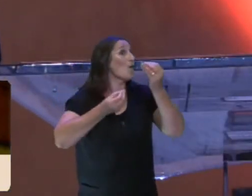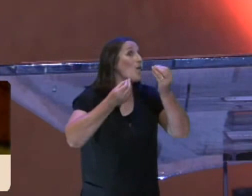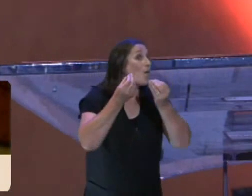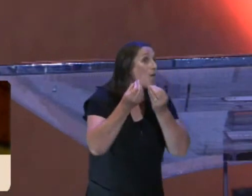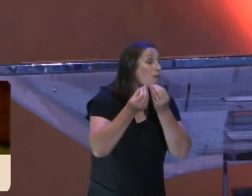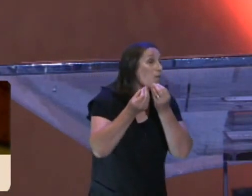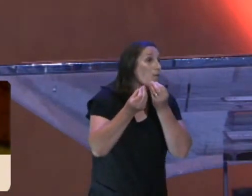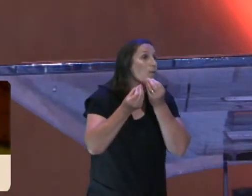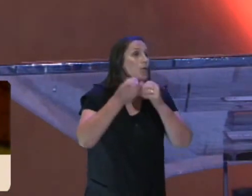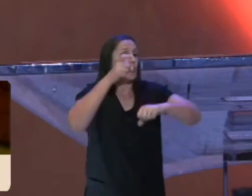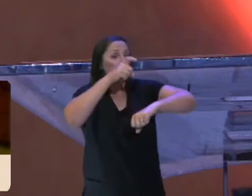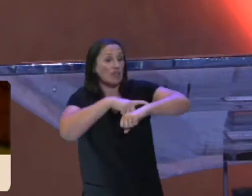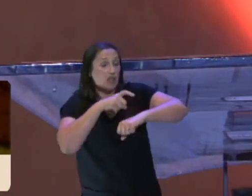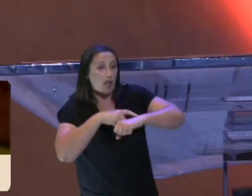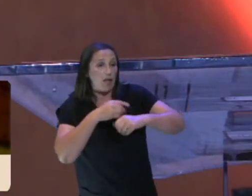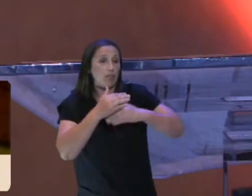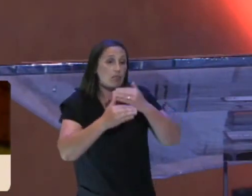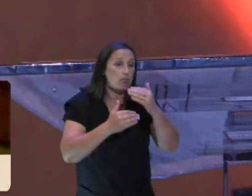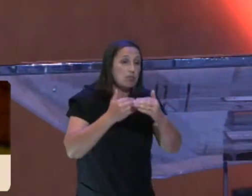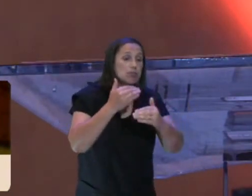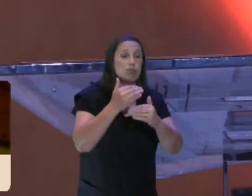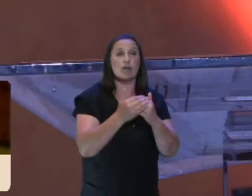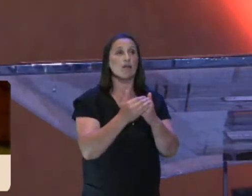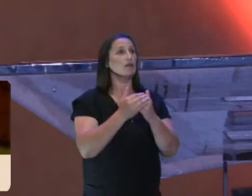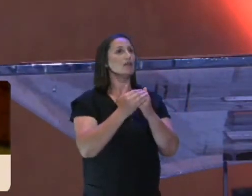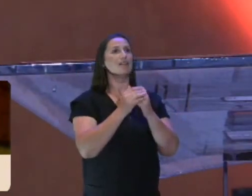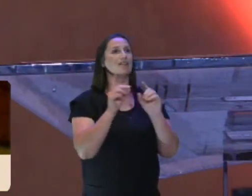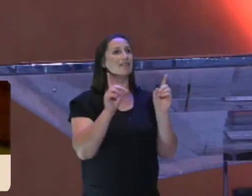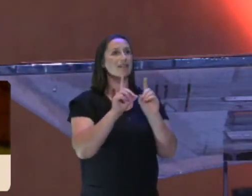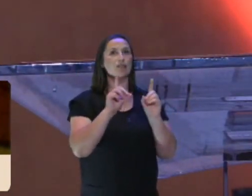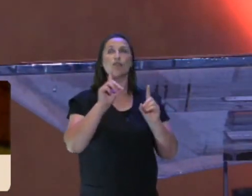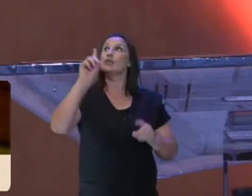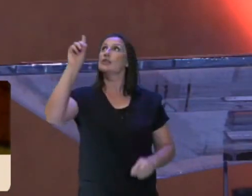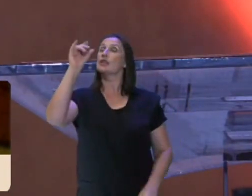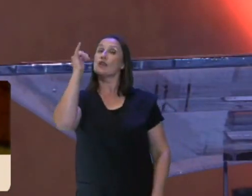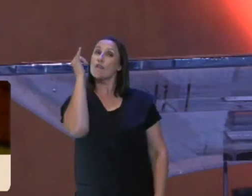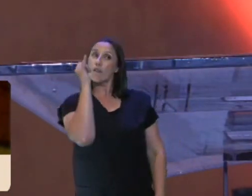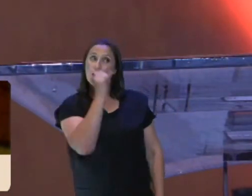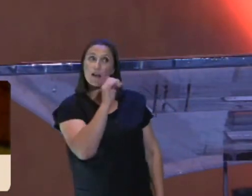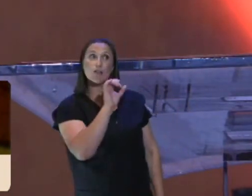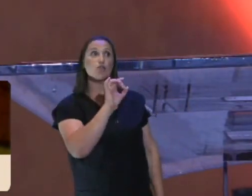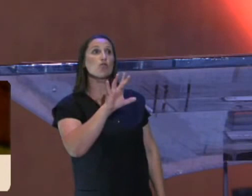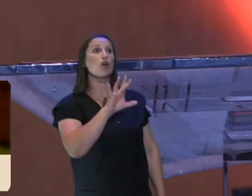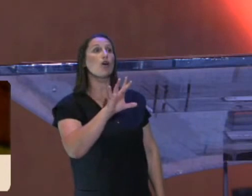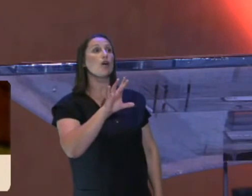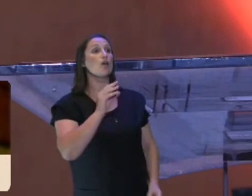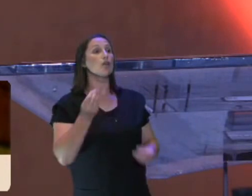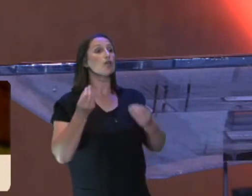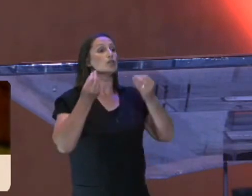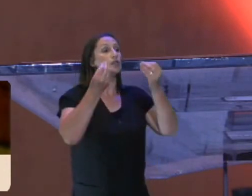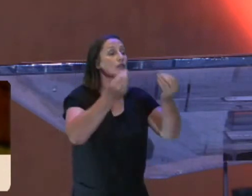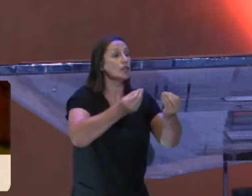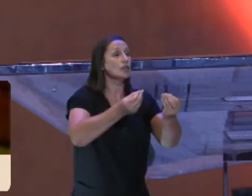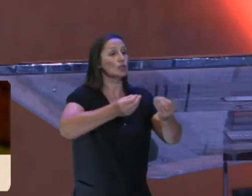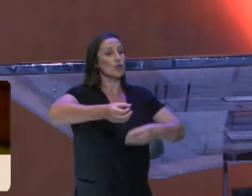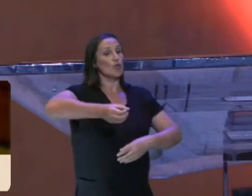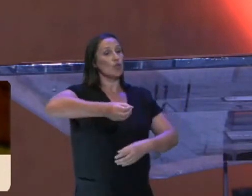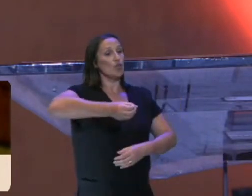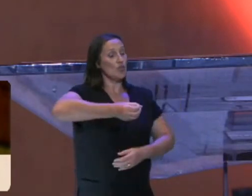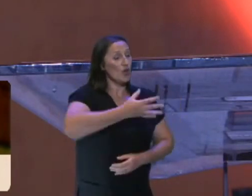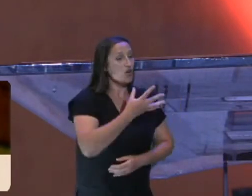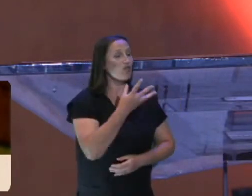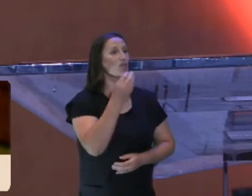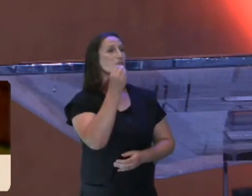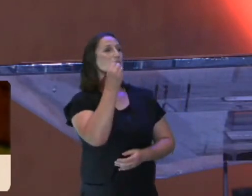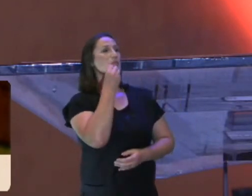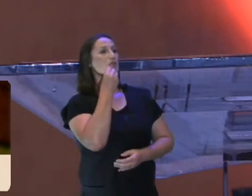levar, quais são os processos. Ele só vai dizer: eu estou te dando essa direção